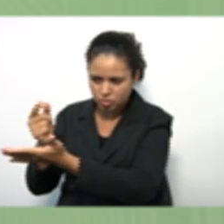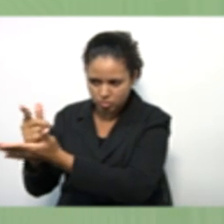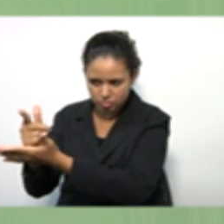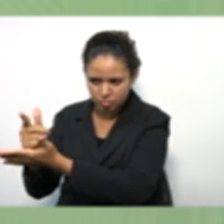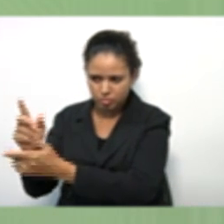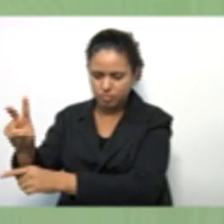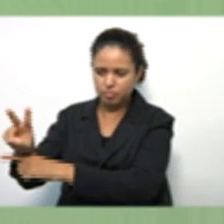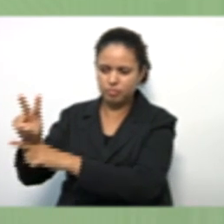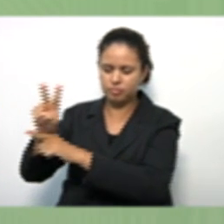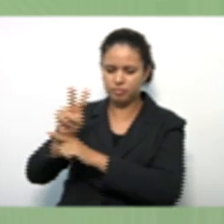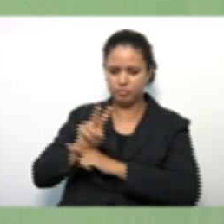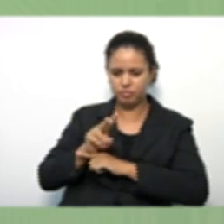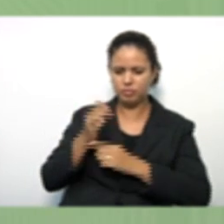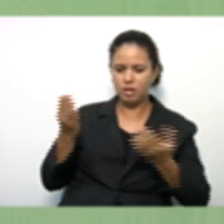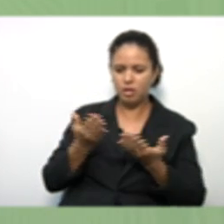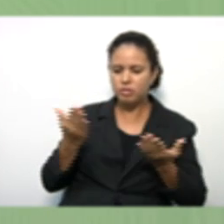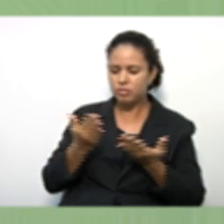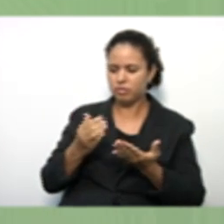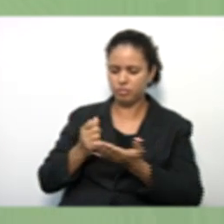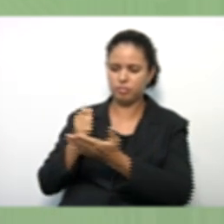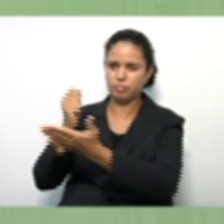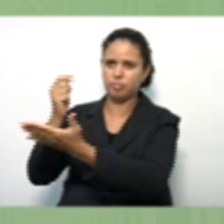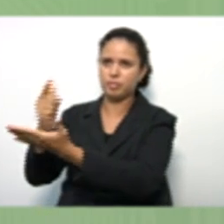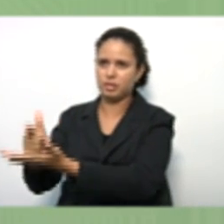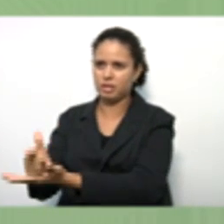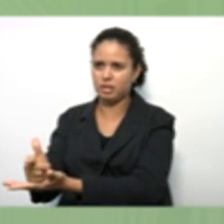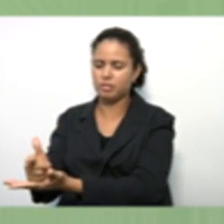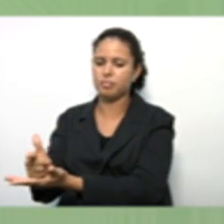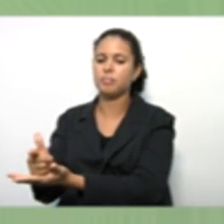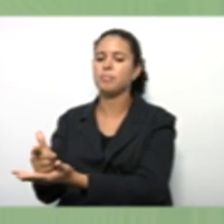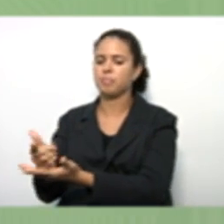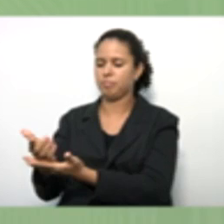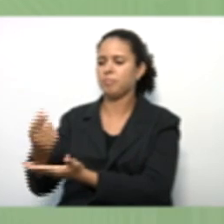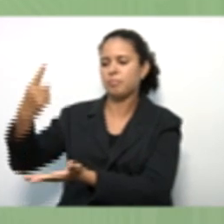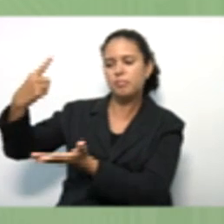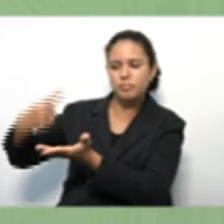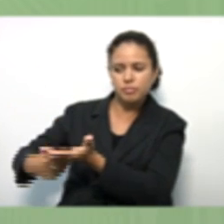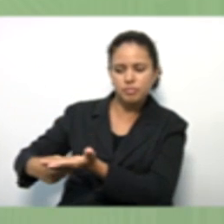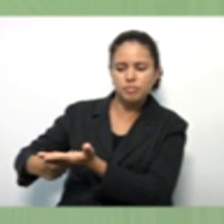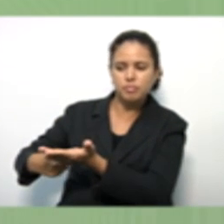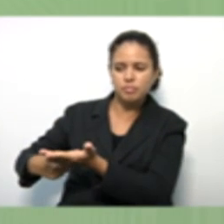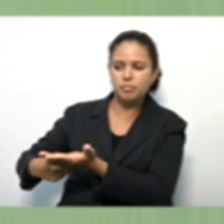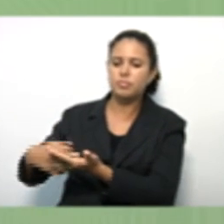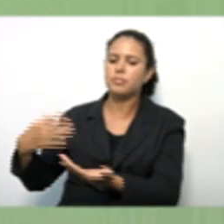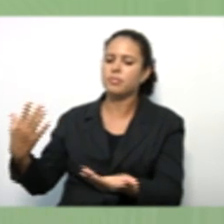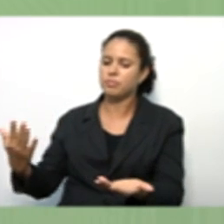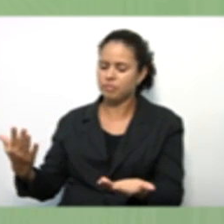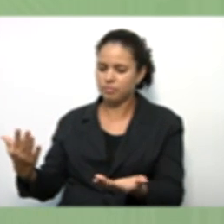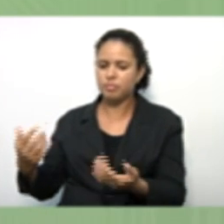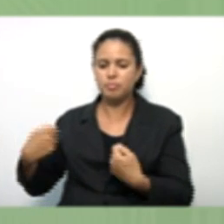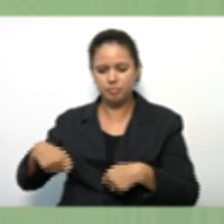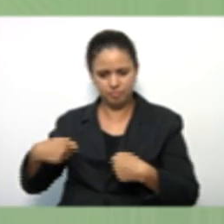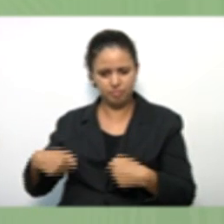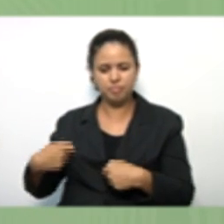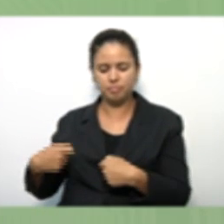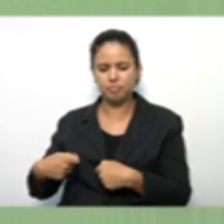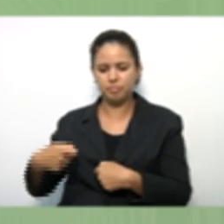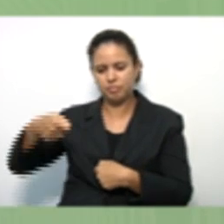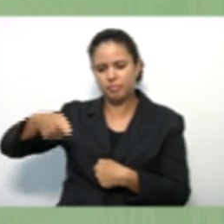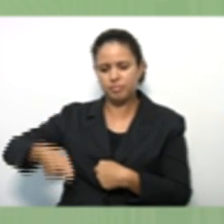emprestado, temos que pagar, mas não tínhamos dinheiro na hora. Então, assumimos um compromisso com a empresa de pagar. Então, isso